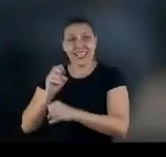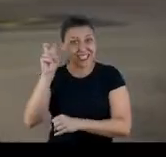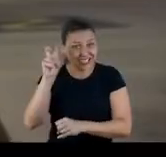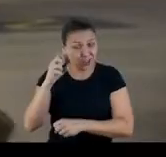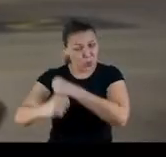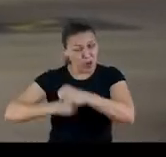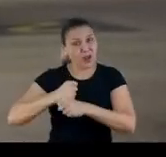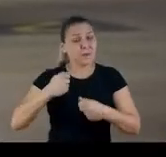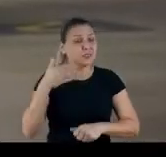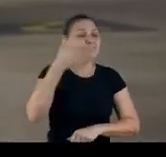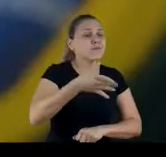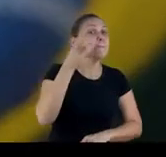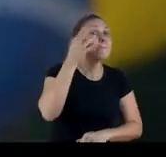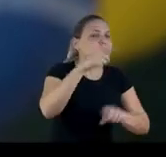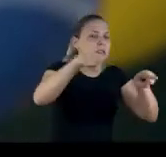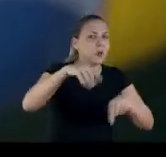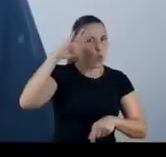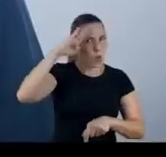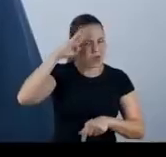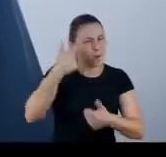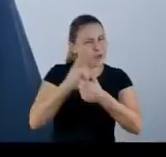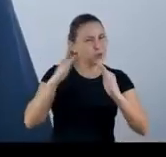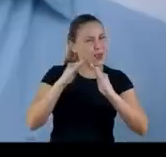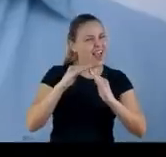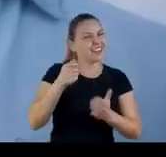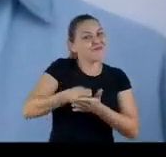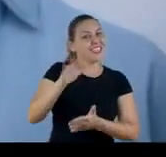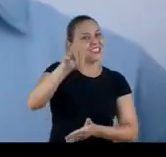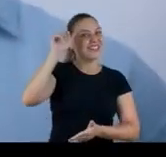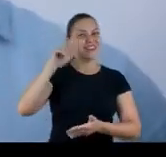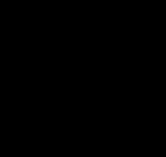presencial. Apresente-se ao quartel mais próximo. O dever te chama.